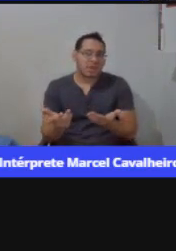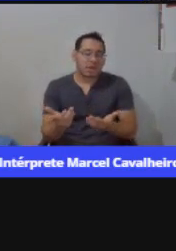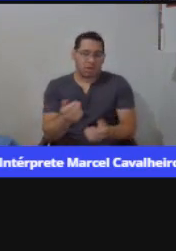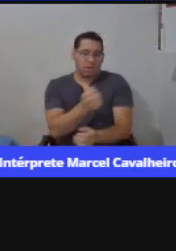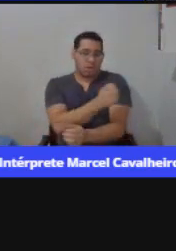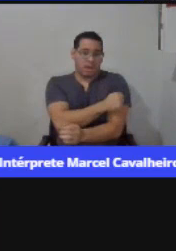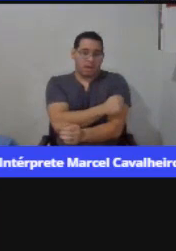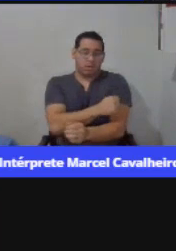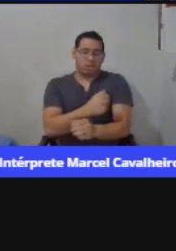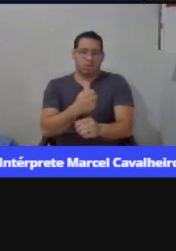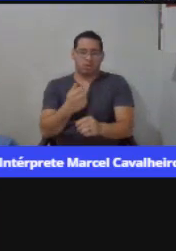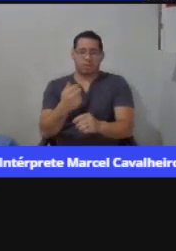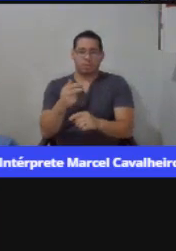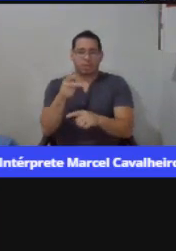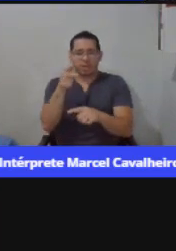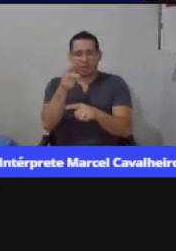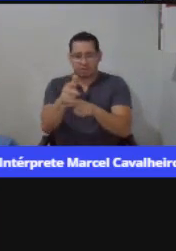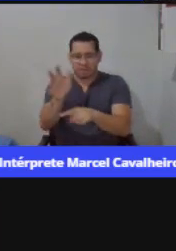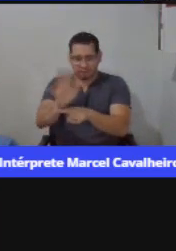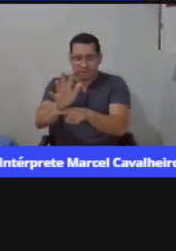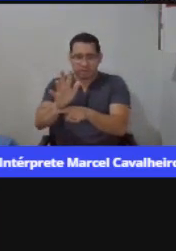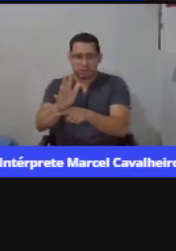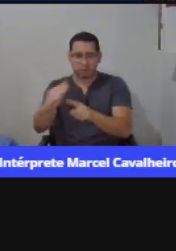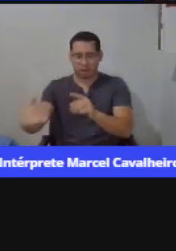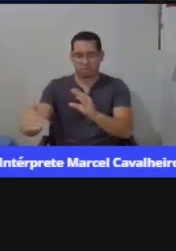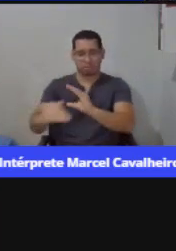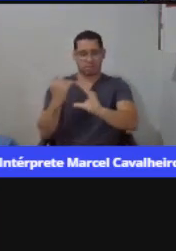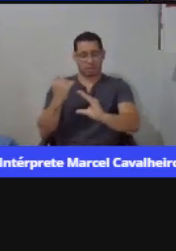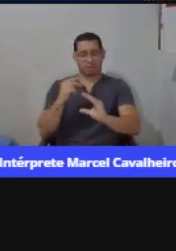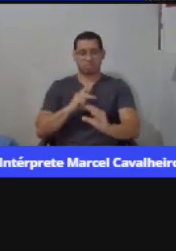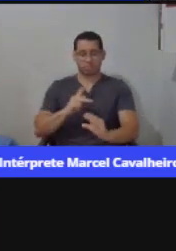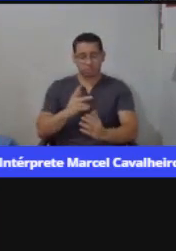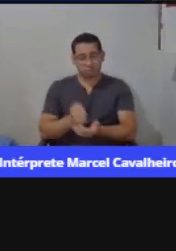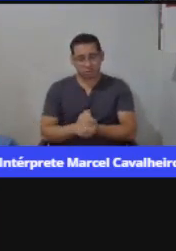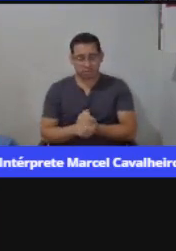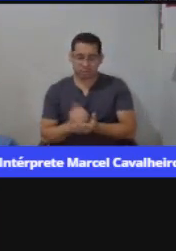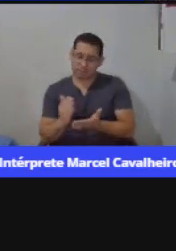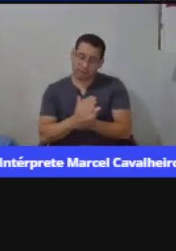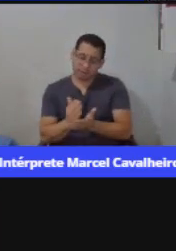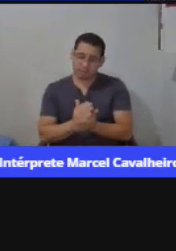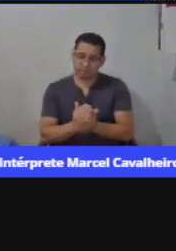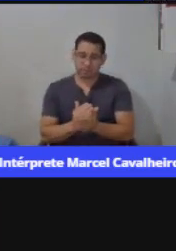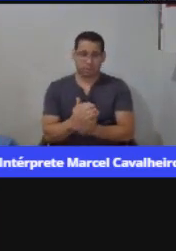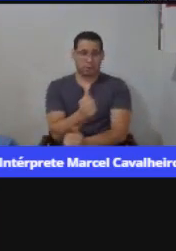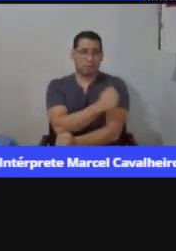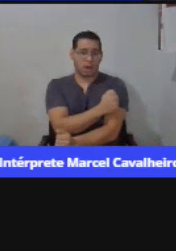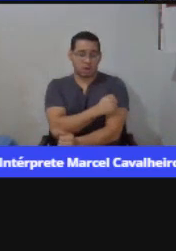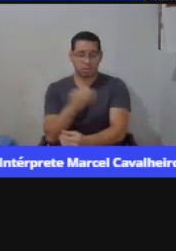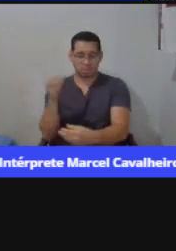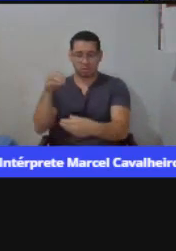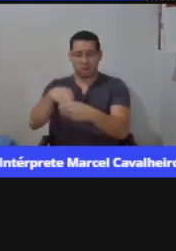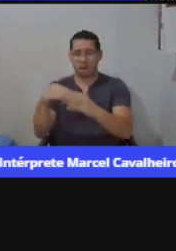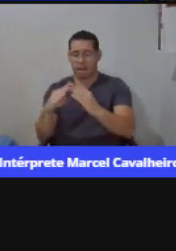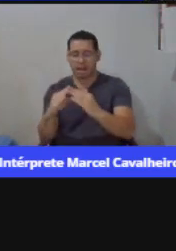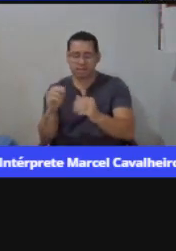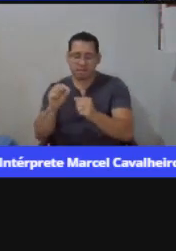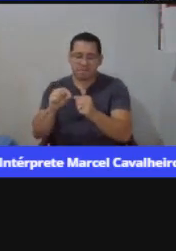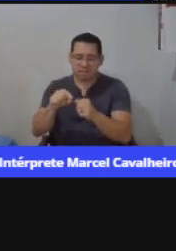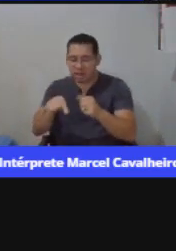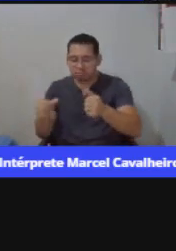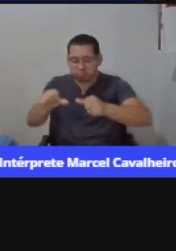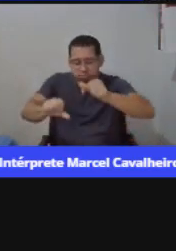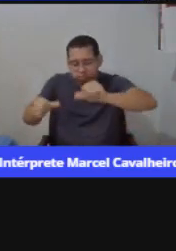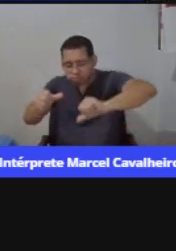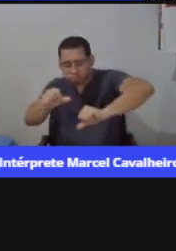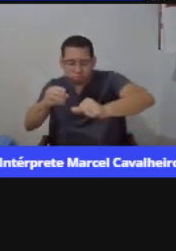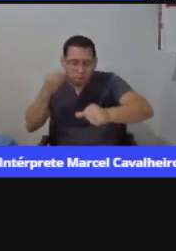para o professor, onde ele realizou as atividades, onde ele fez uma experiência que foi bacana, né? Tomar muito